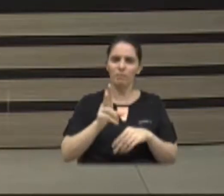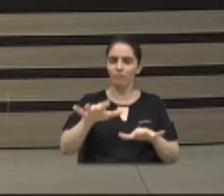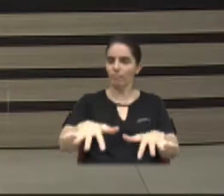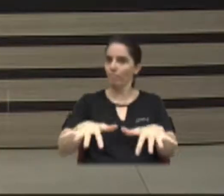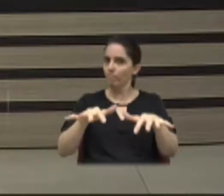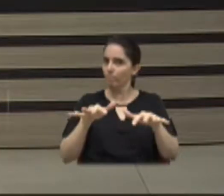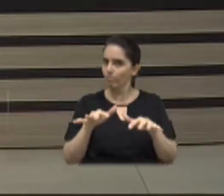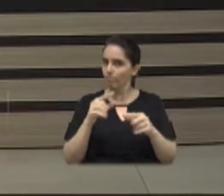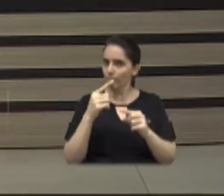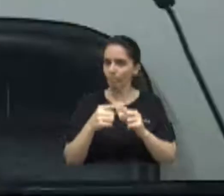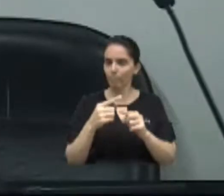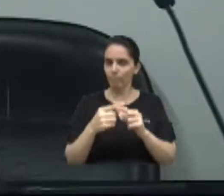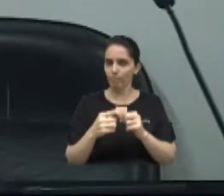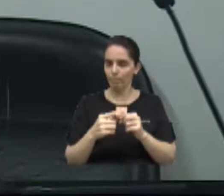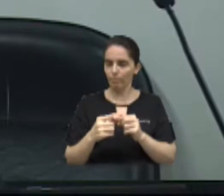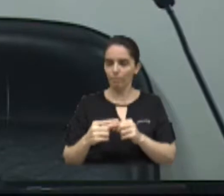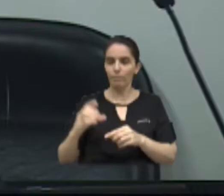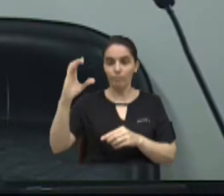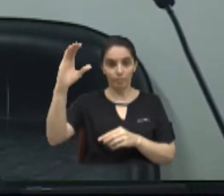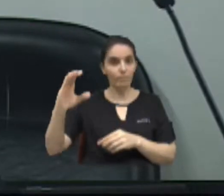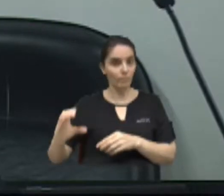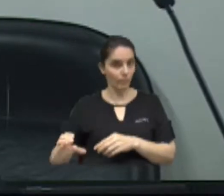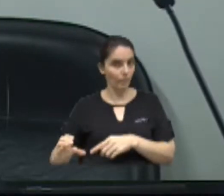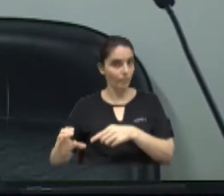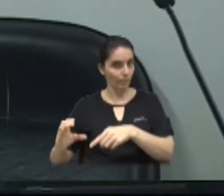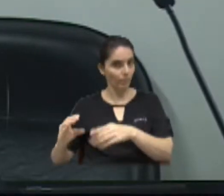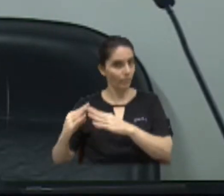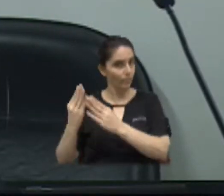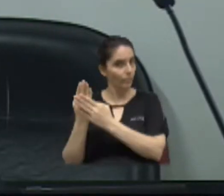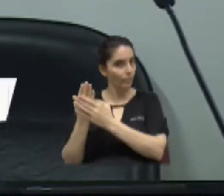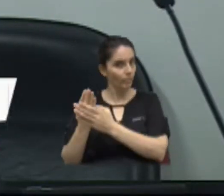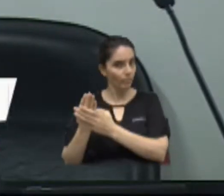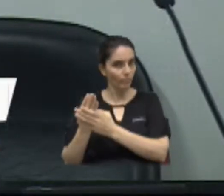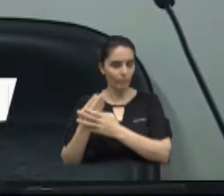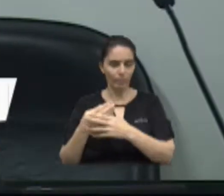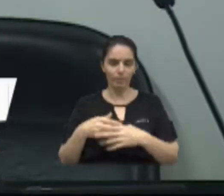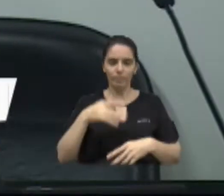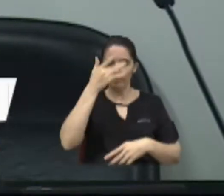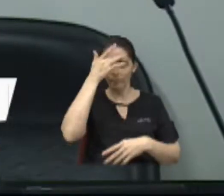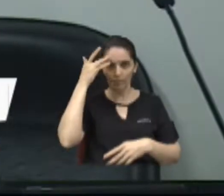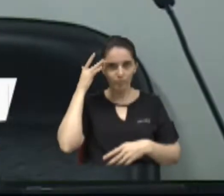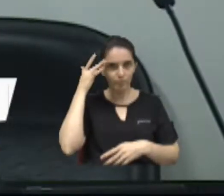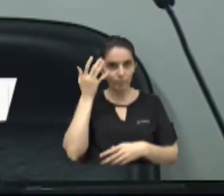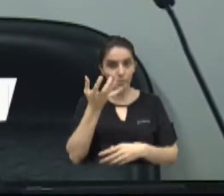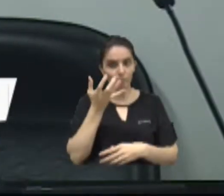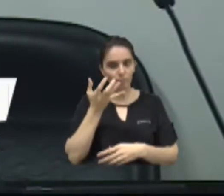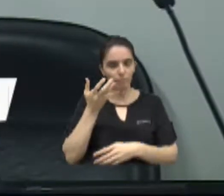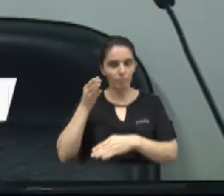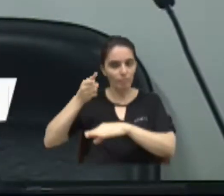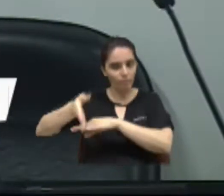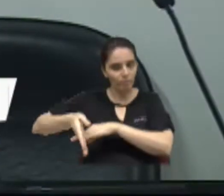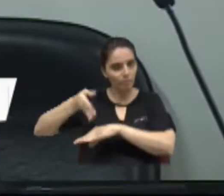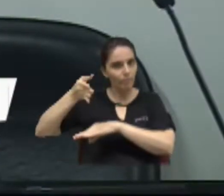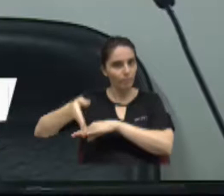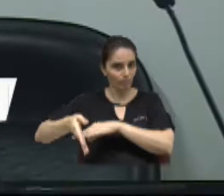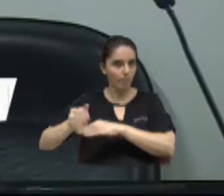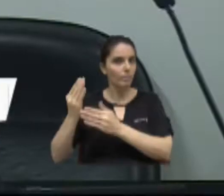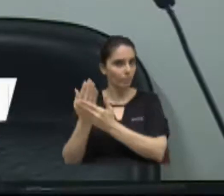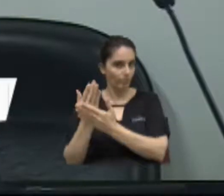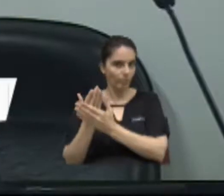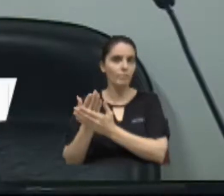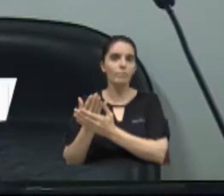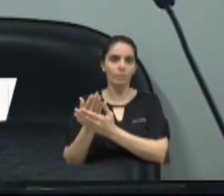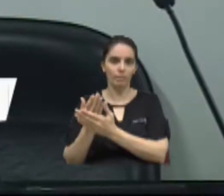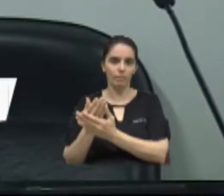Essa creche é uma creche realmente que há uma procura muito grande, admiro muito o trabalho de toda a equipe que